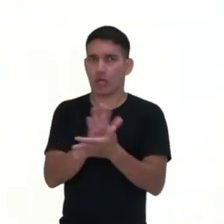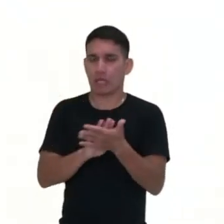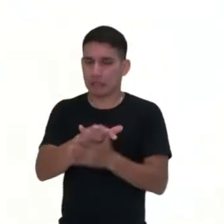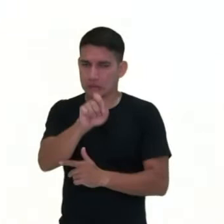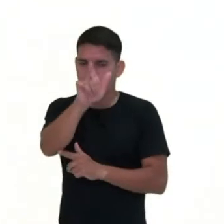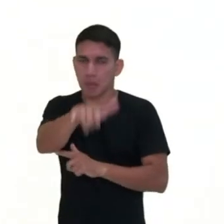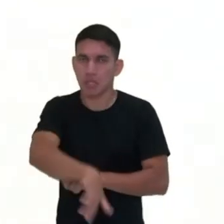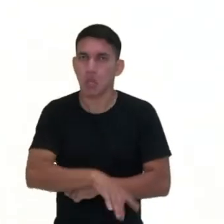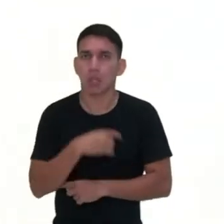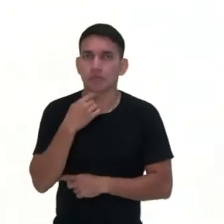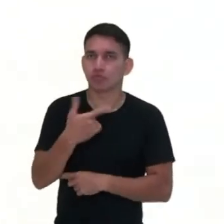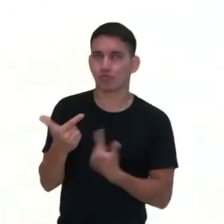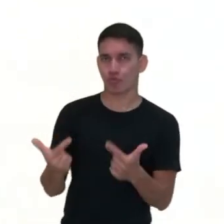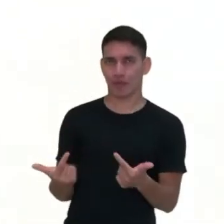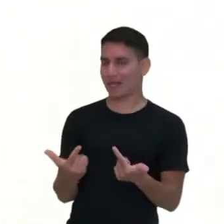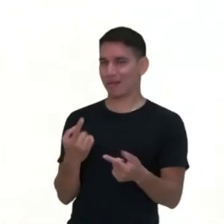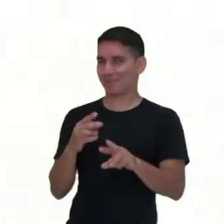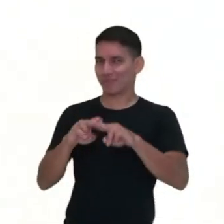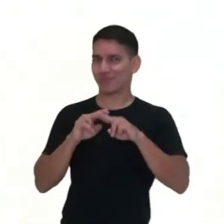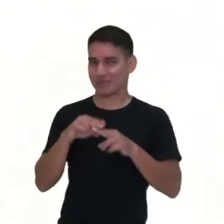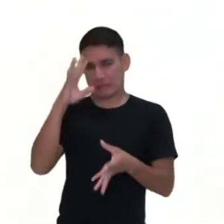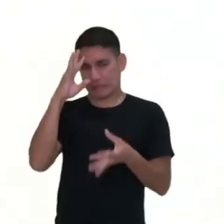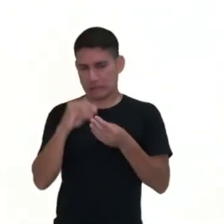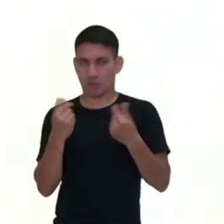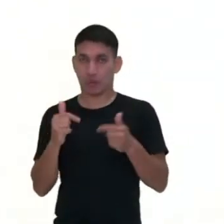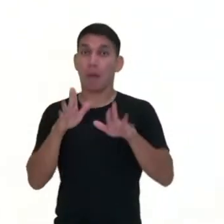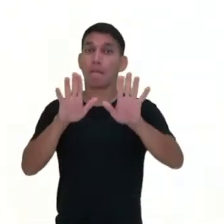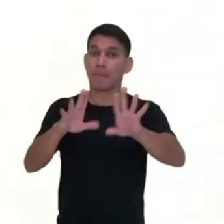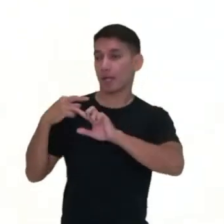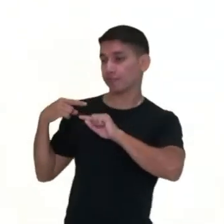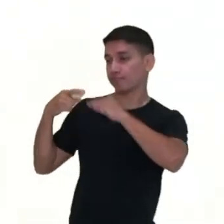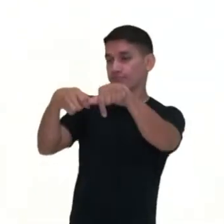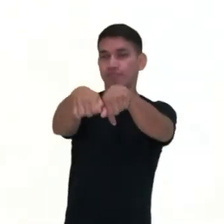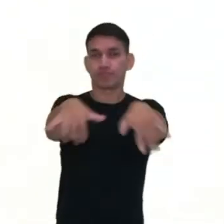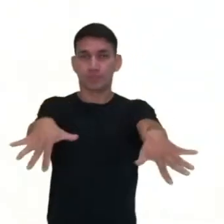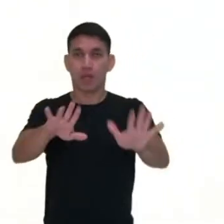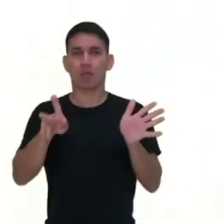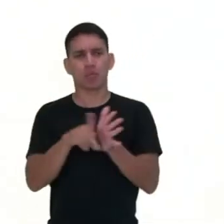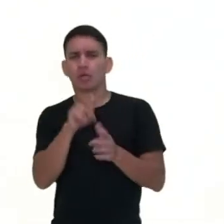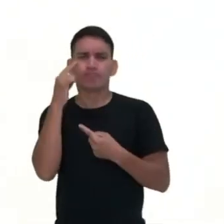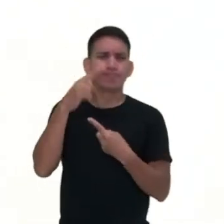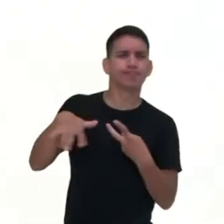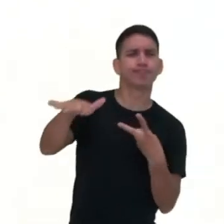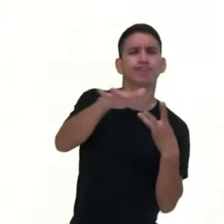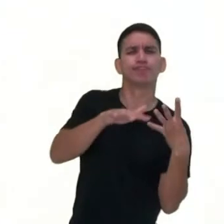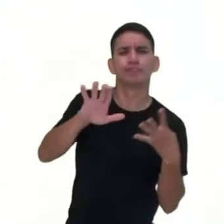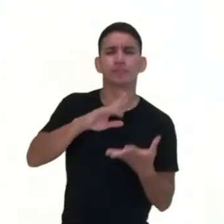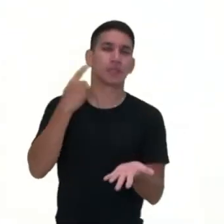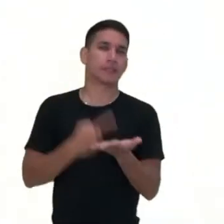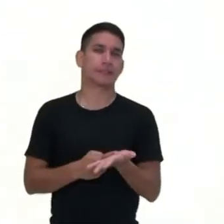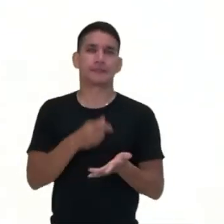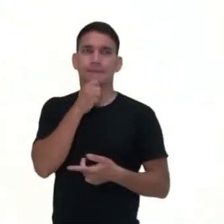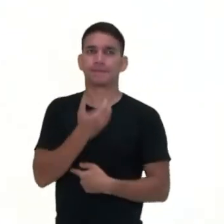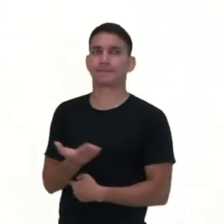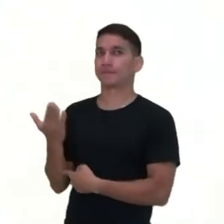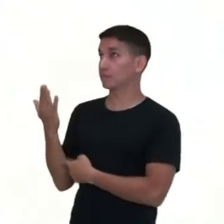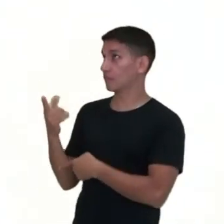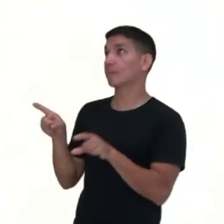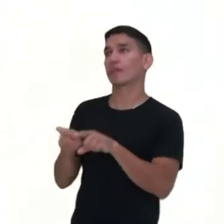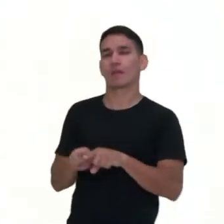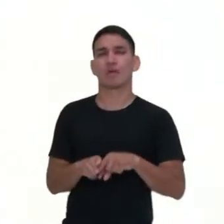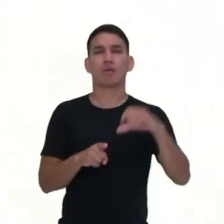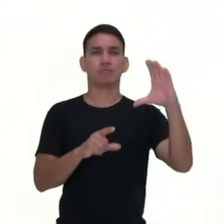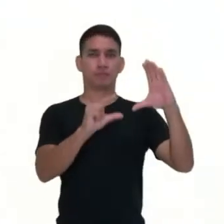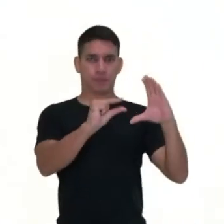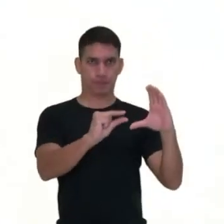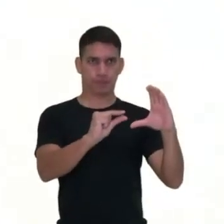tem, como dizer, não tem como saber. Mas a partir de um heredograma, de uma estimativa geral, a gente não consegue definir. Esse indivíduo também é azão,